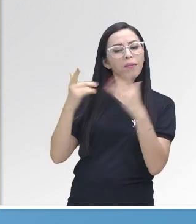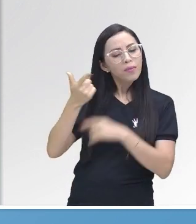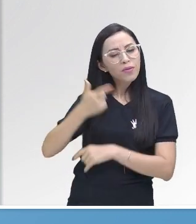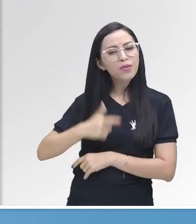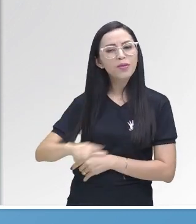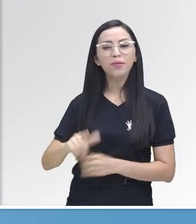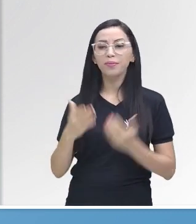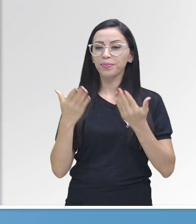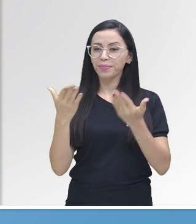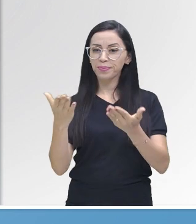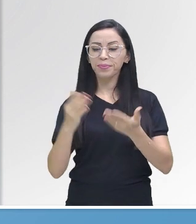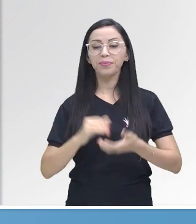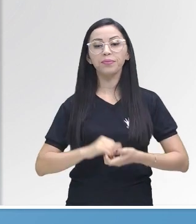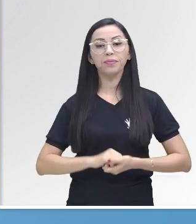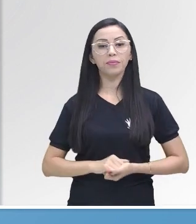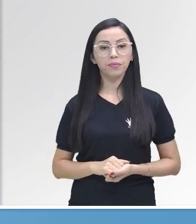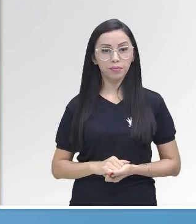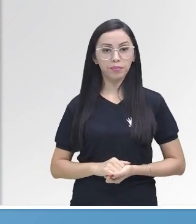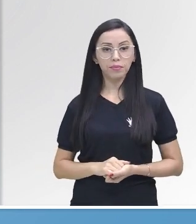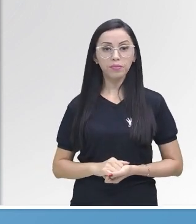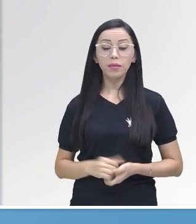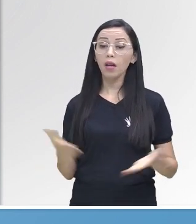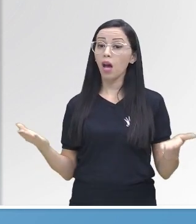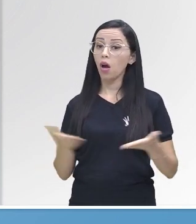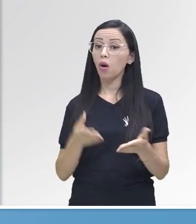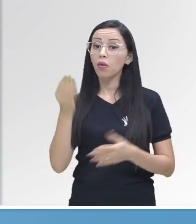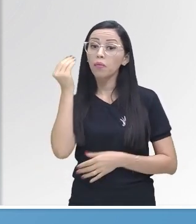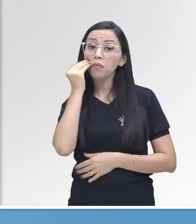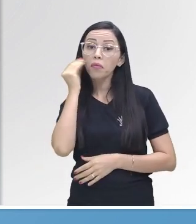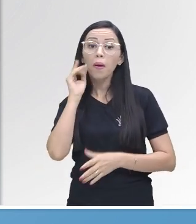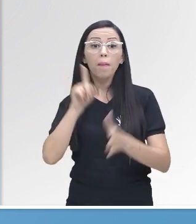você. Vamos ver a atividade 3?